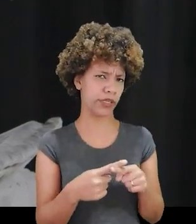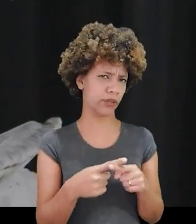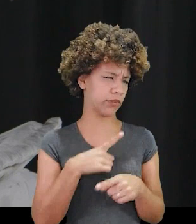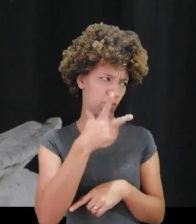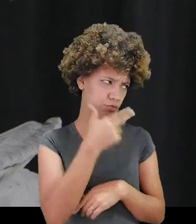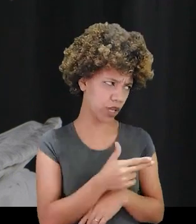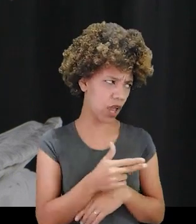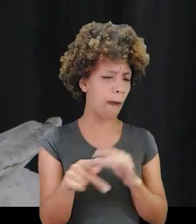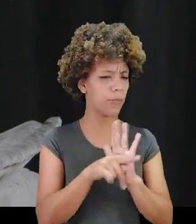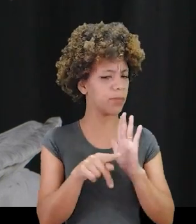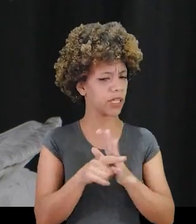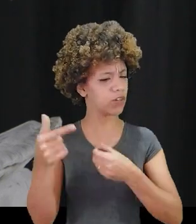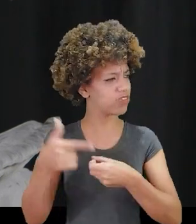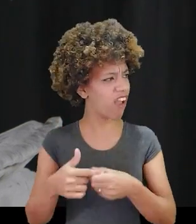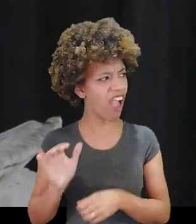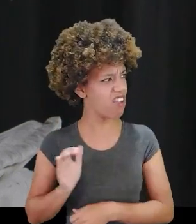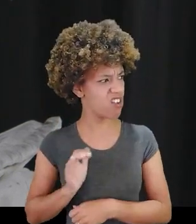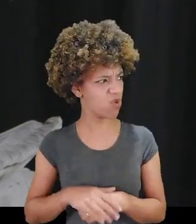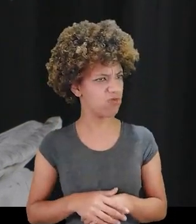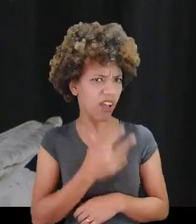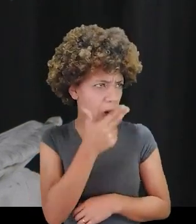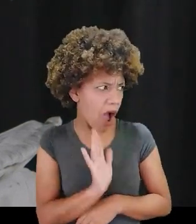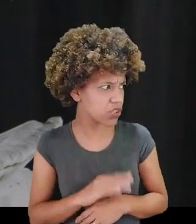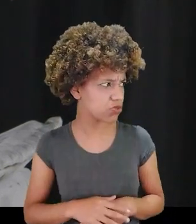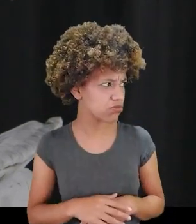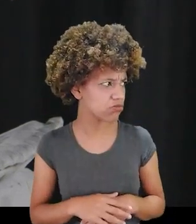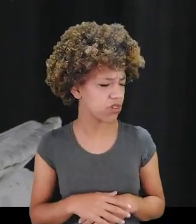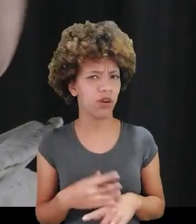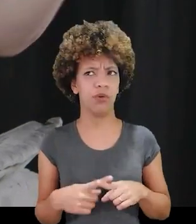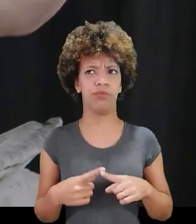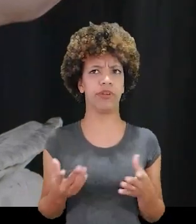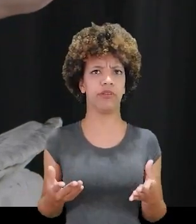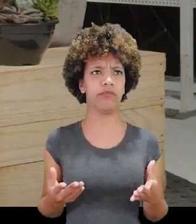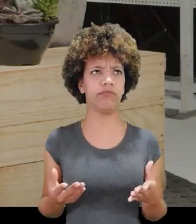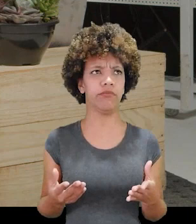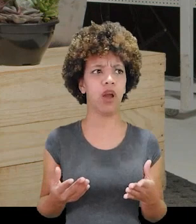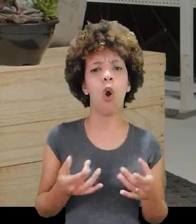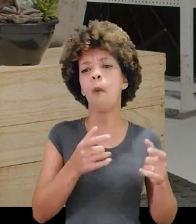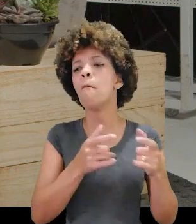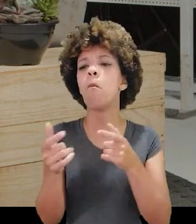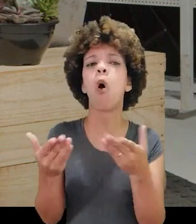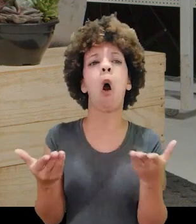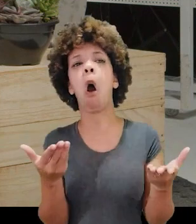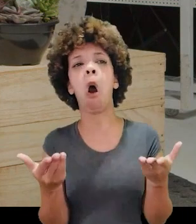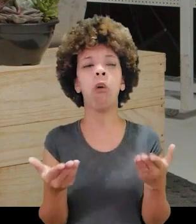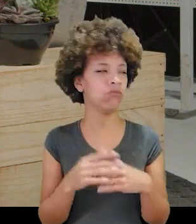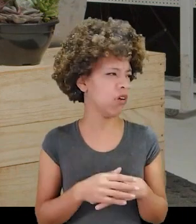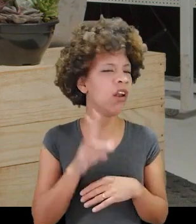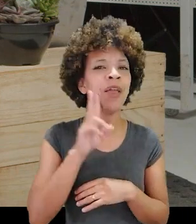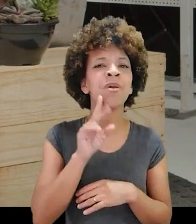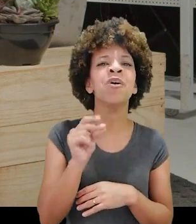eu tenho achismo que 12 dono de posto é rico eu penso autismo que se viveram no por onde